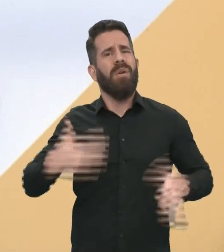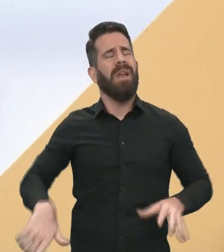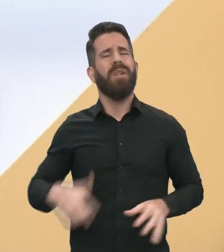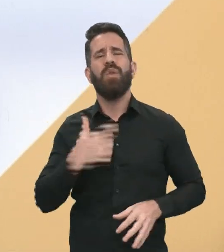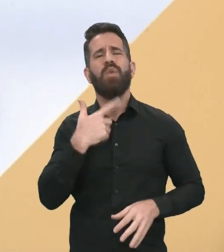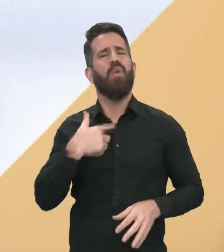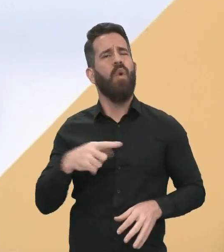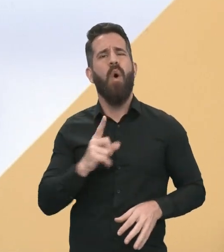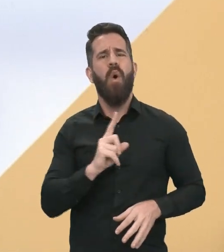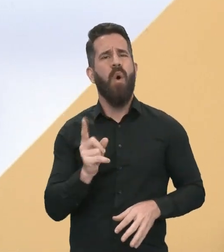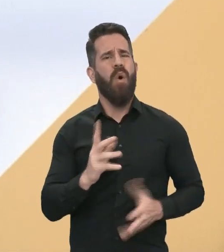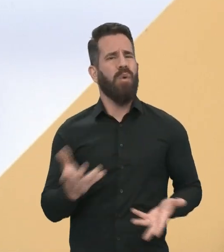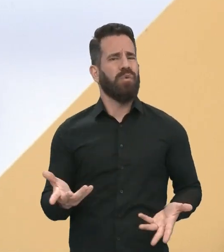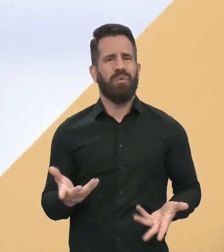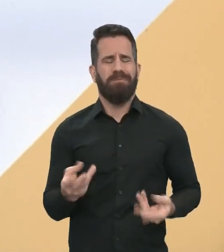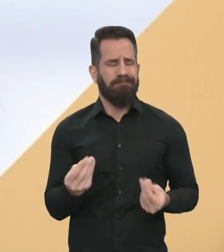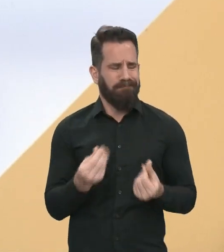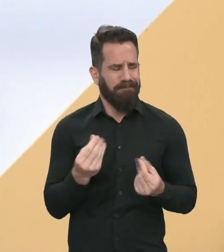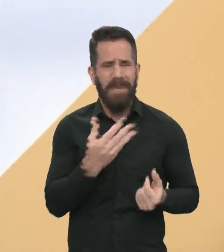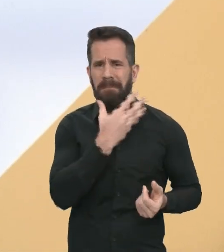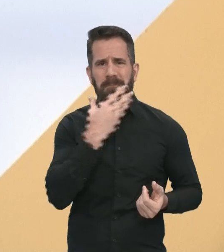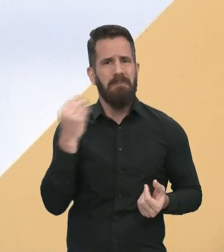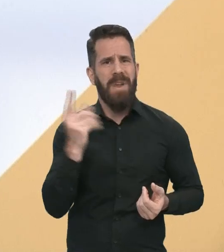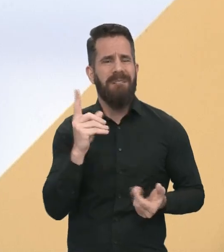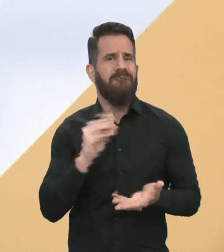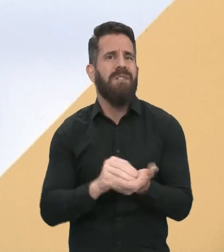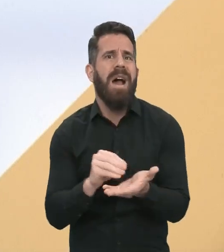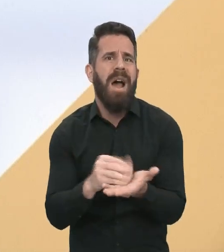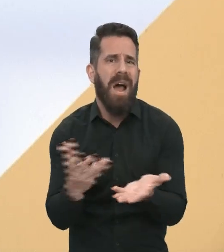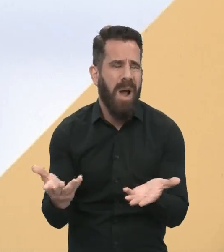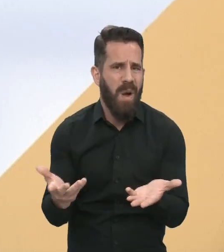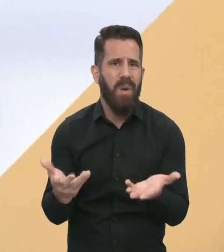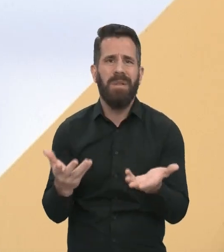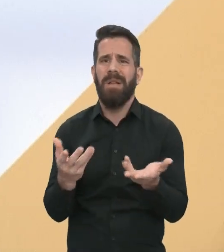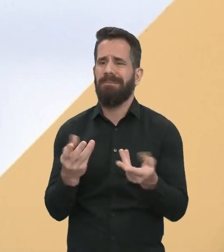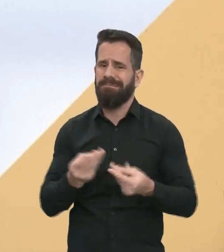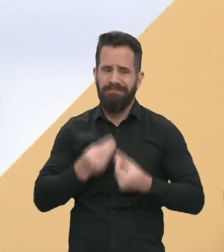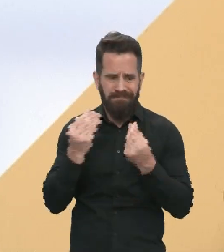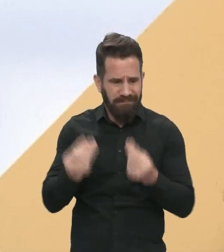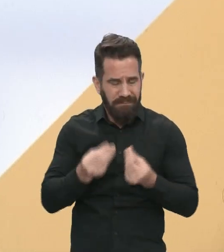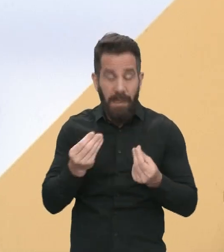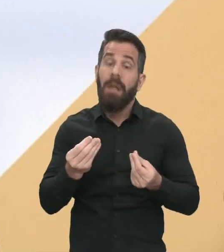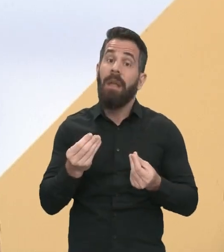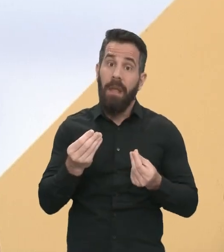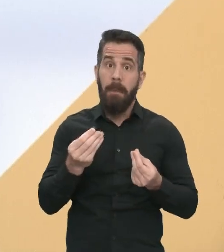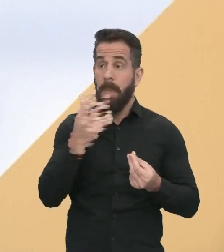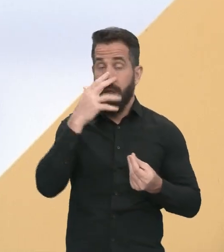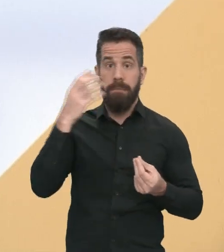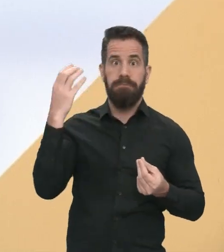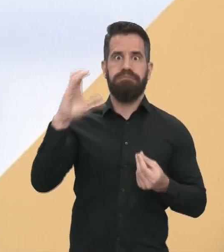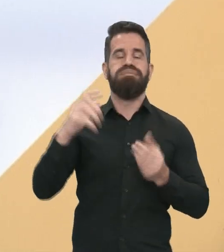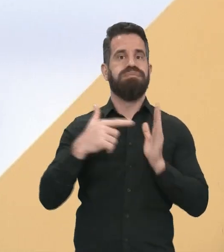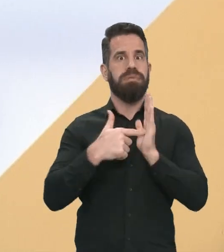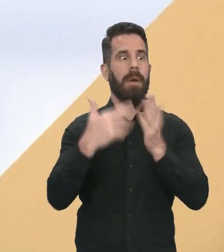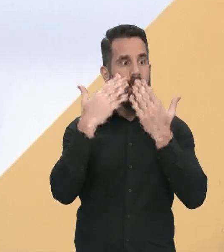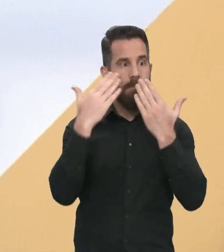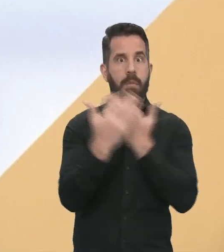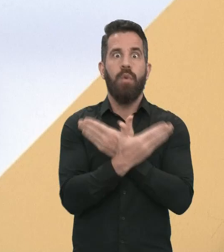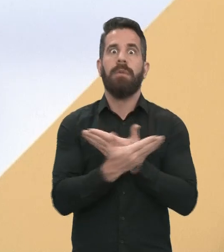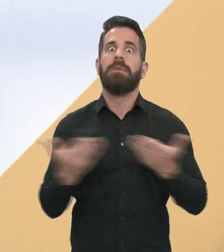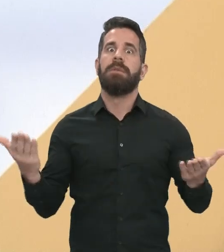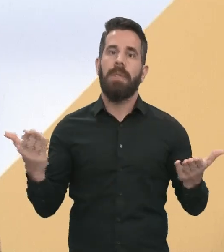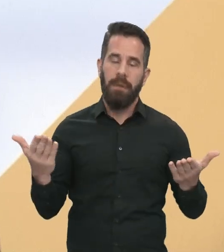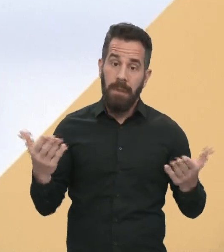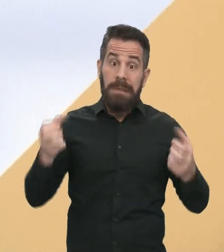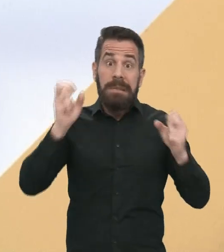Então, é um lugar muito perigoso de colocar a criança, é uma exposição muito grande. Porque hoje em dia, você colocou na rede,